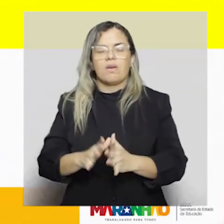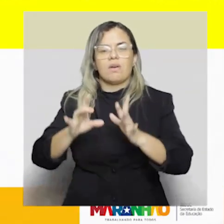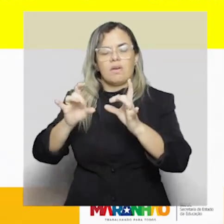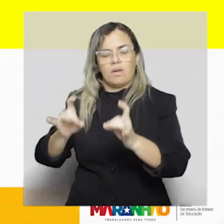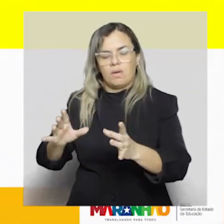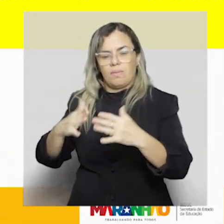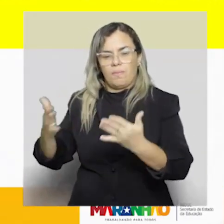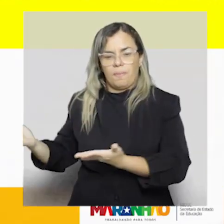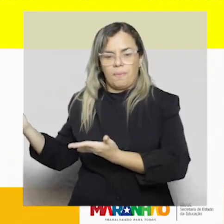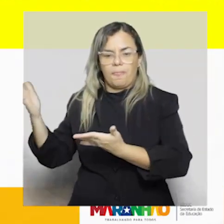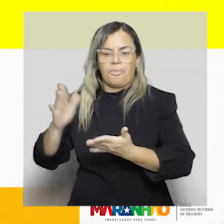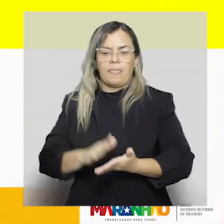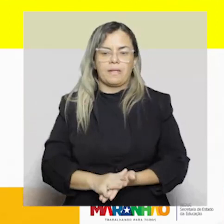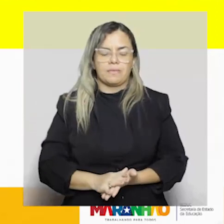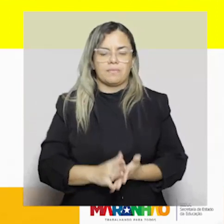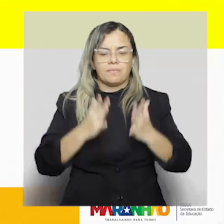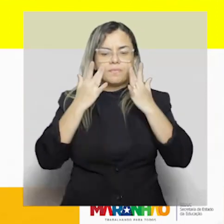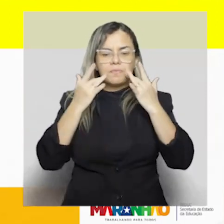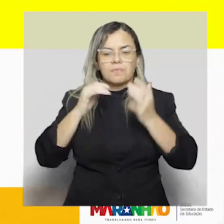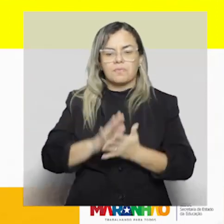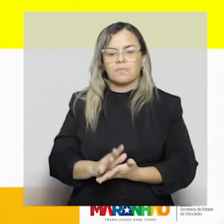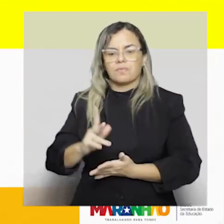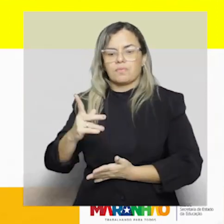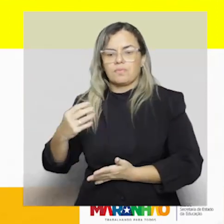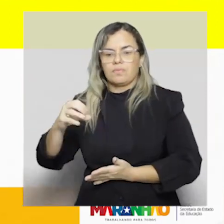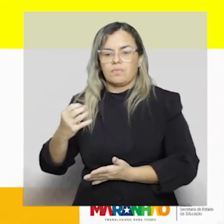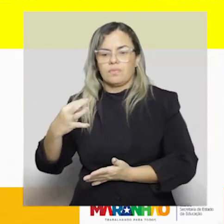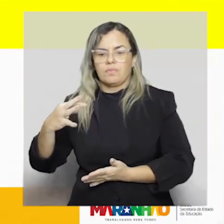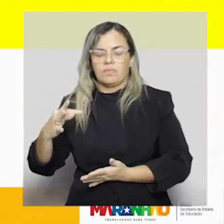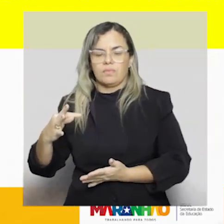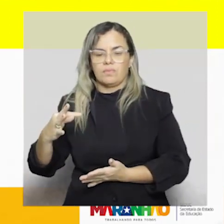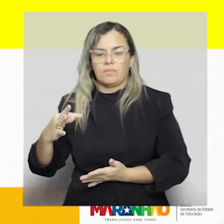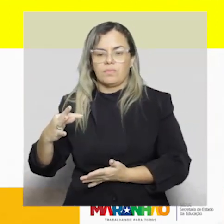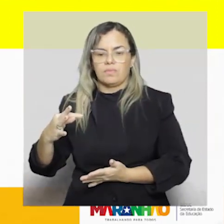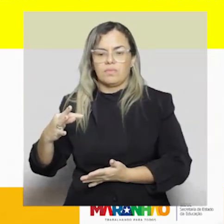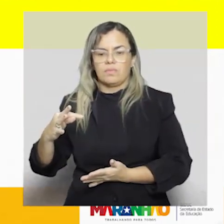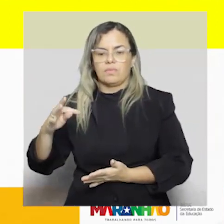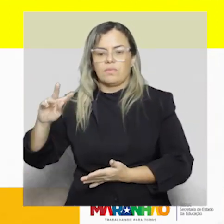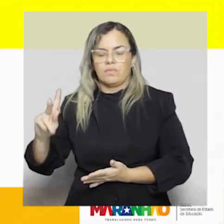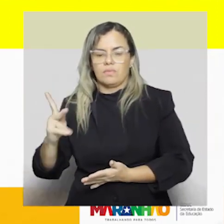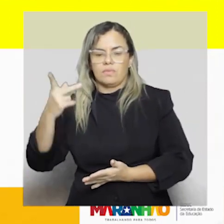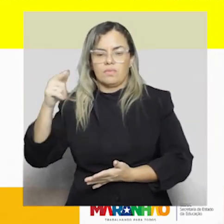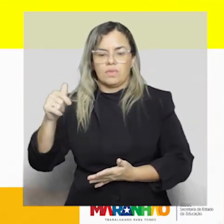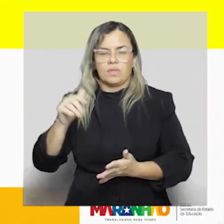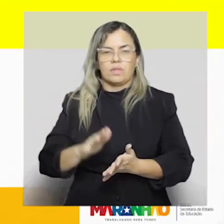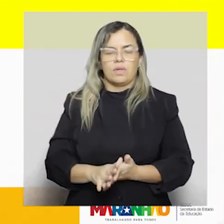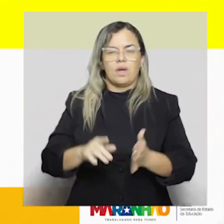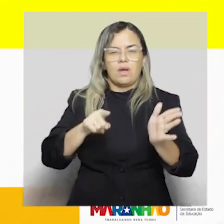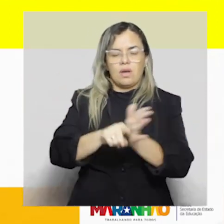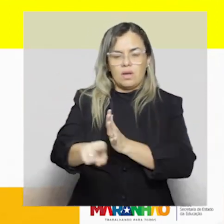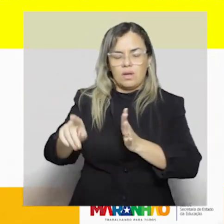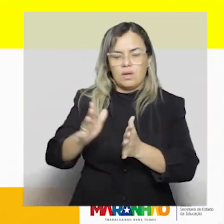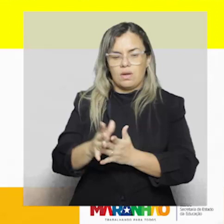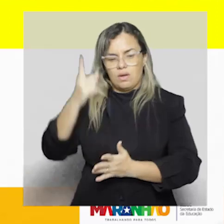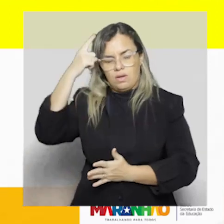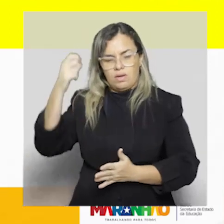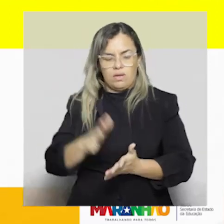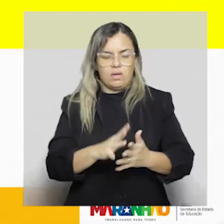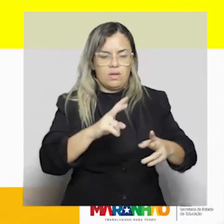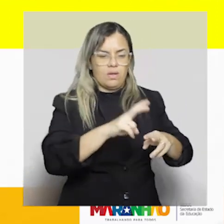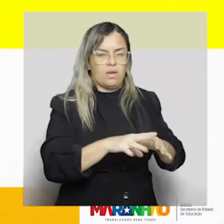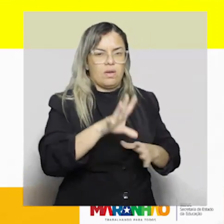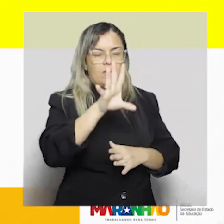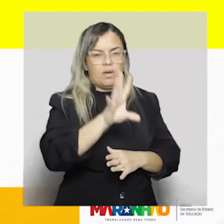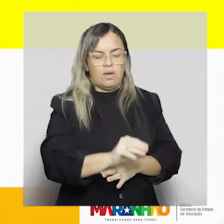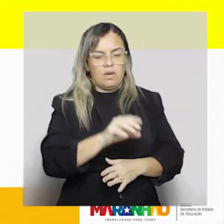ele questiona o público a pensar sobre o conceito, sobre a ideia. Cadeira, né? A foto da